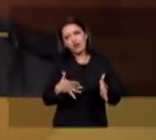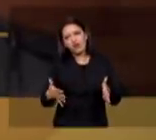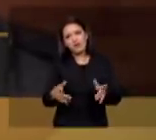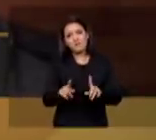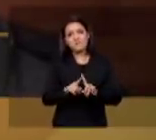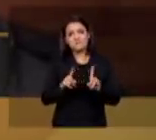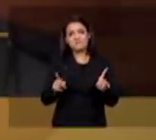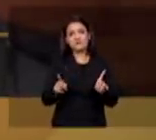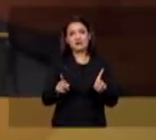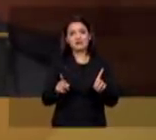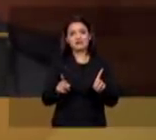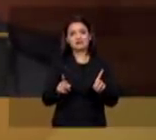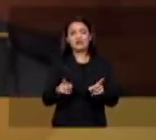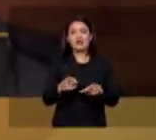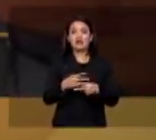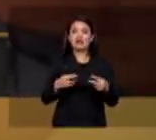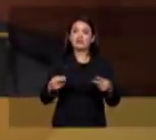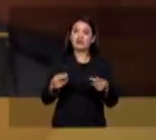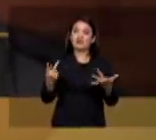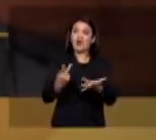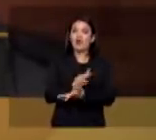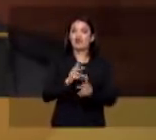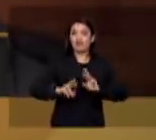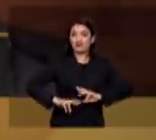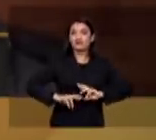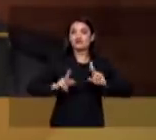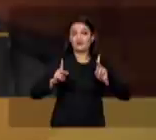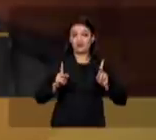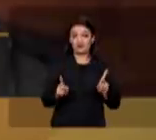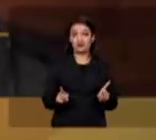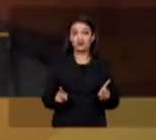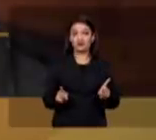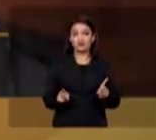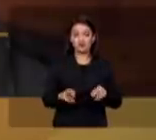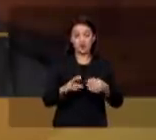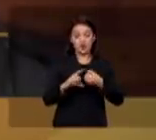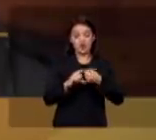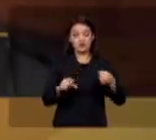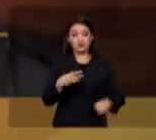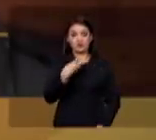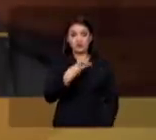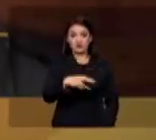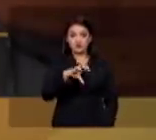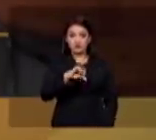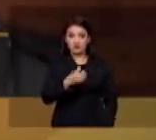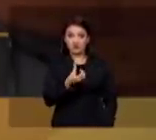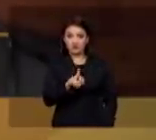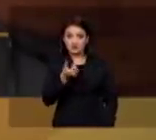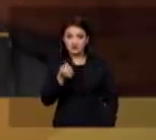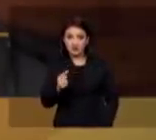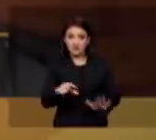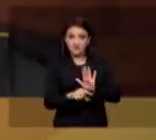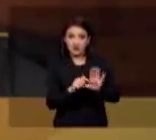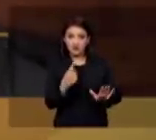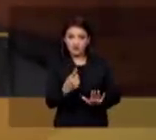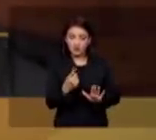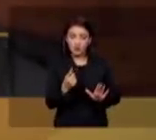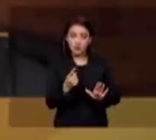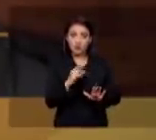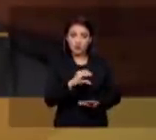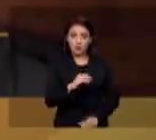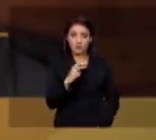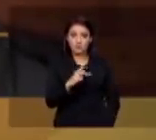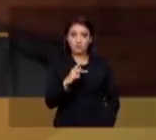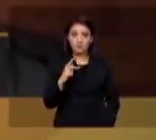não funcionam como apontado. Nos termos do artigo 396-A, parágrafo 1º do Código de Processo